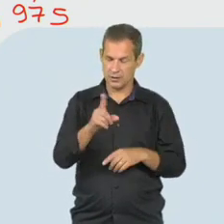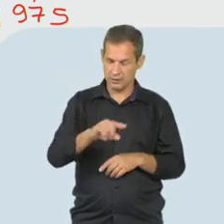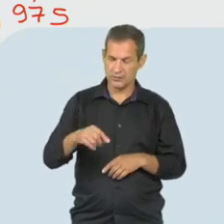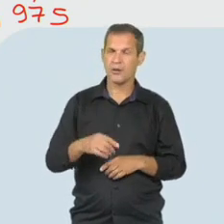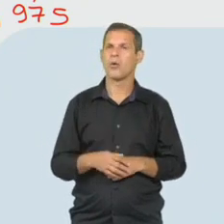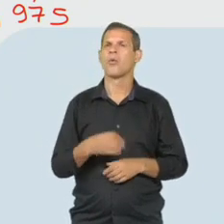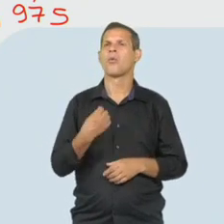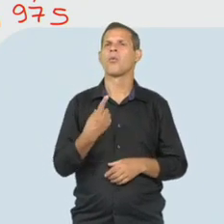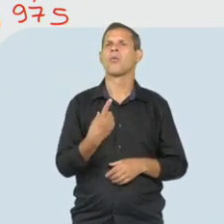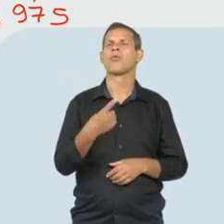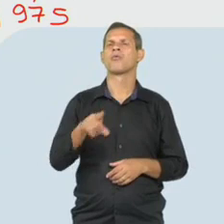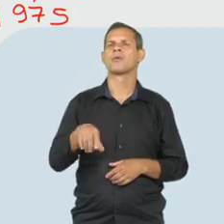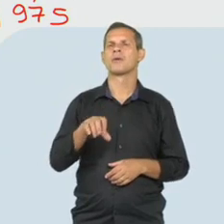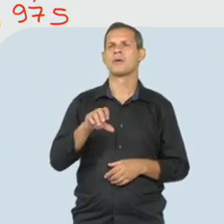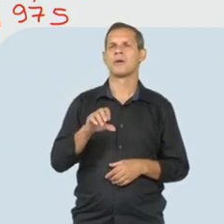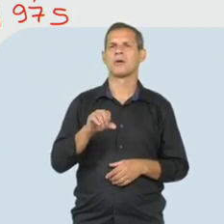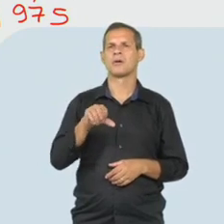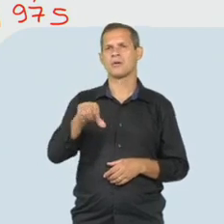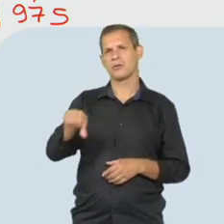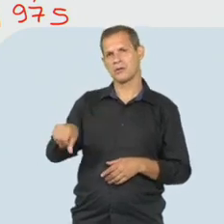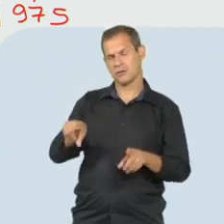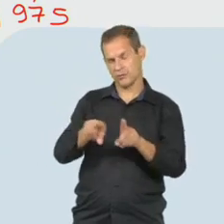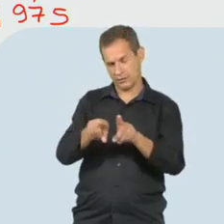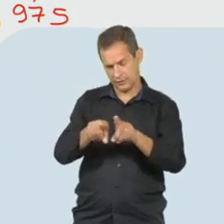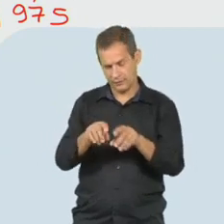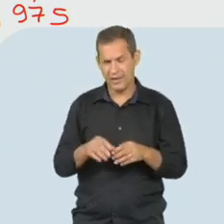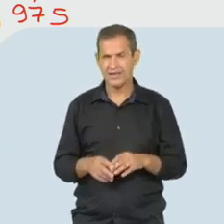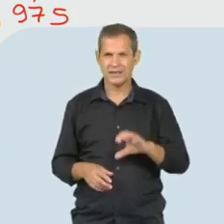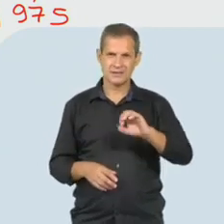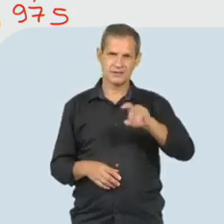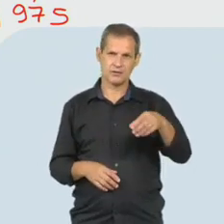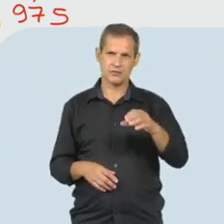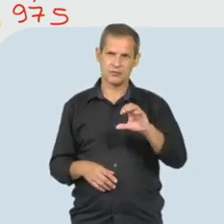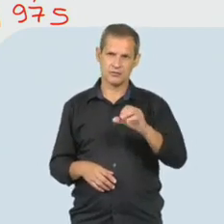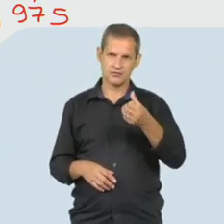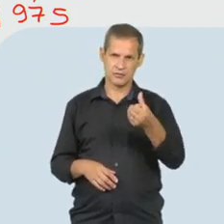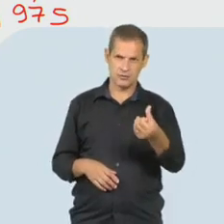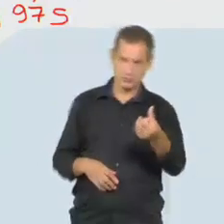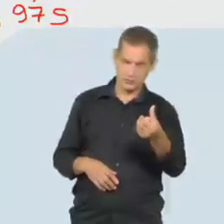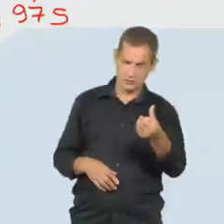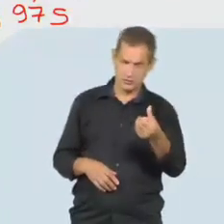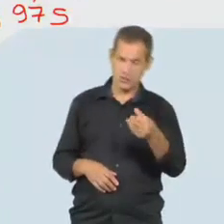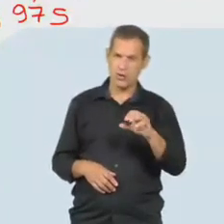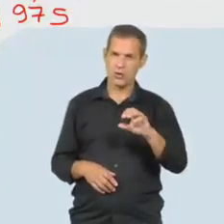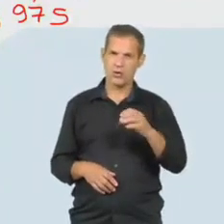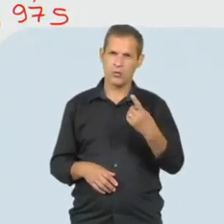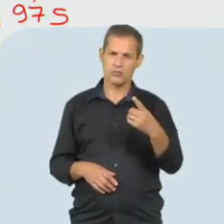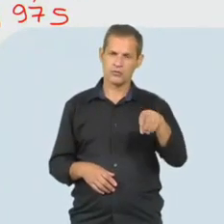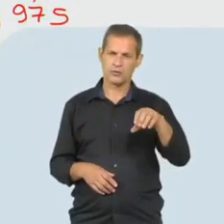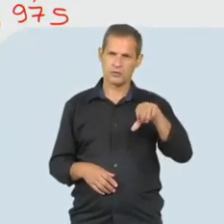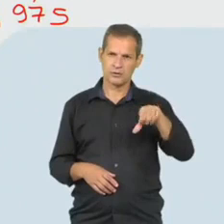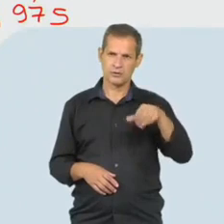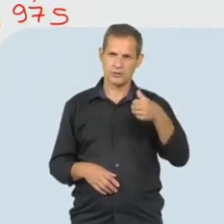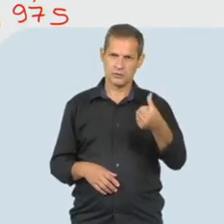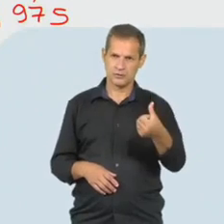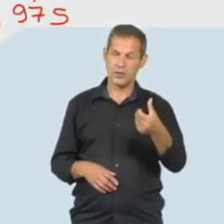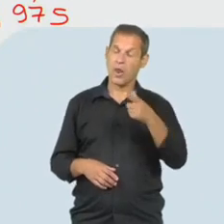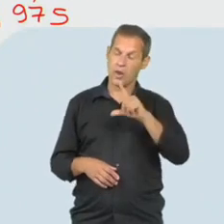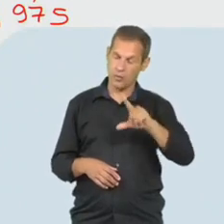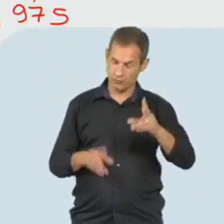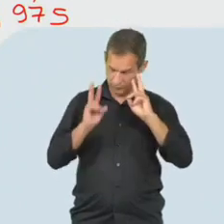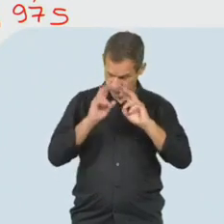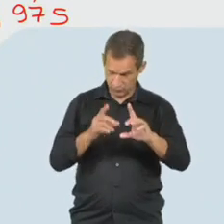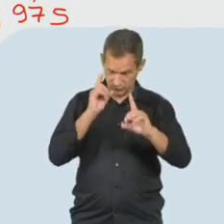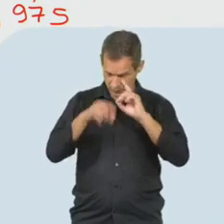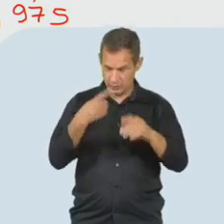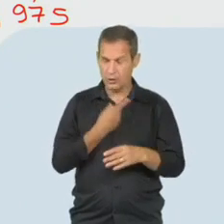são? 1,9 e 0,6, ou seja, 1,96. Repetindo aqui o